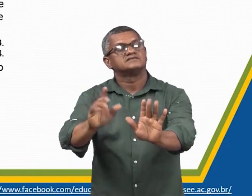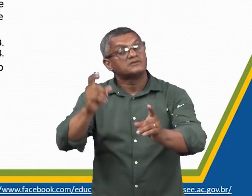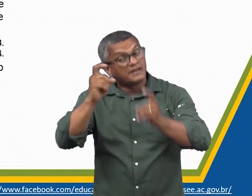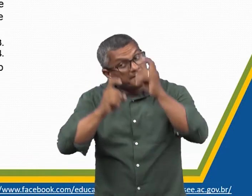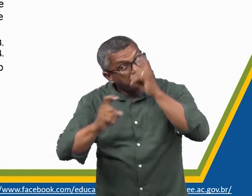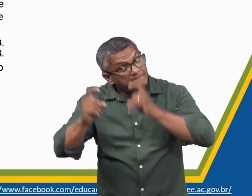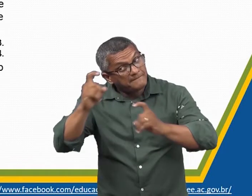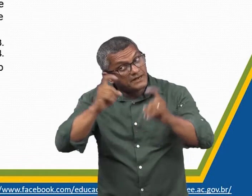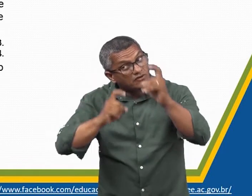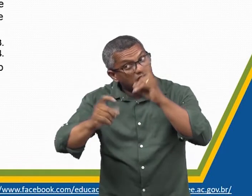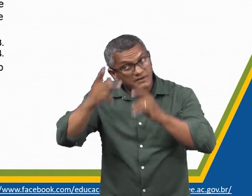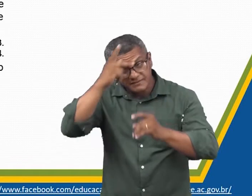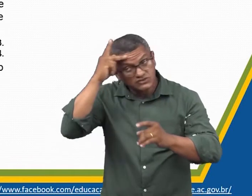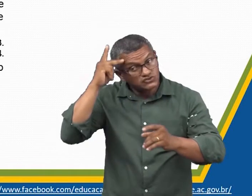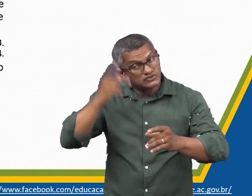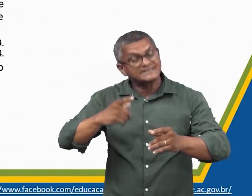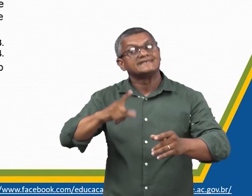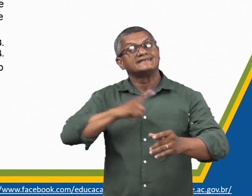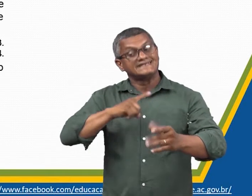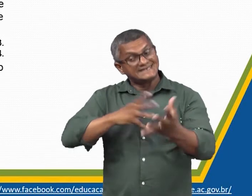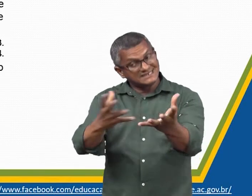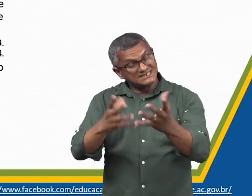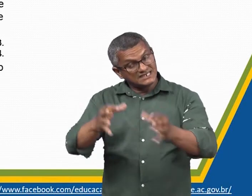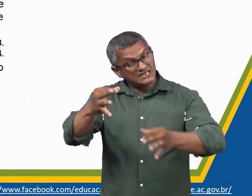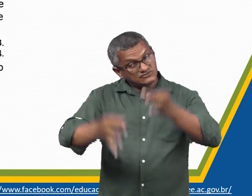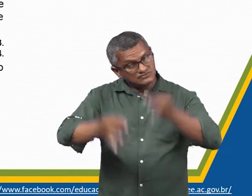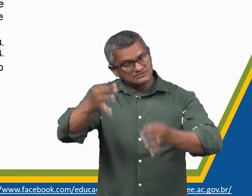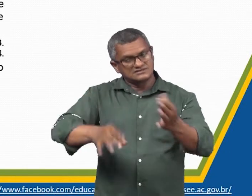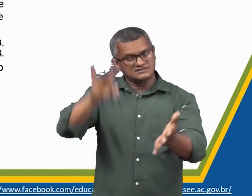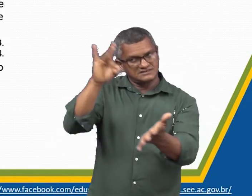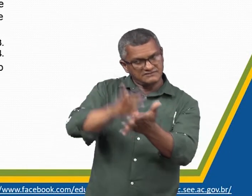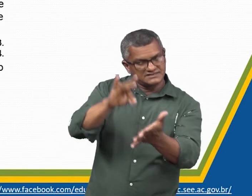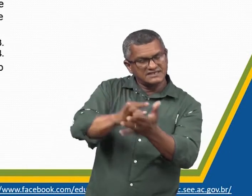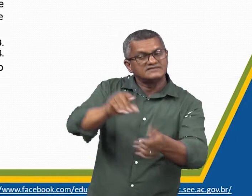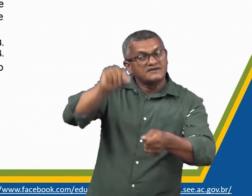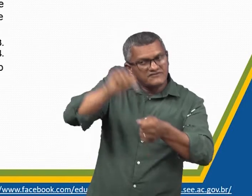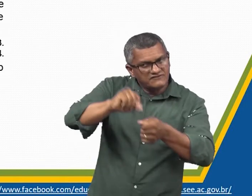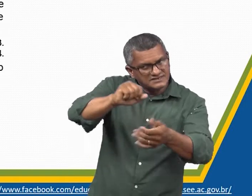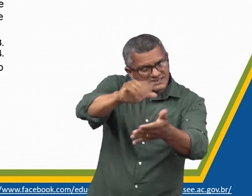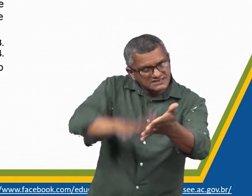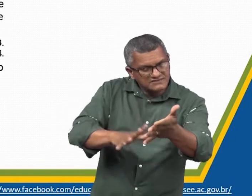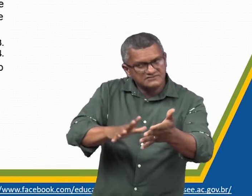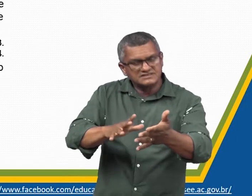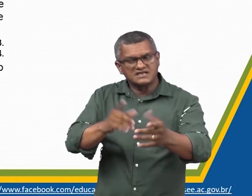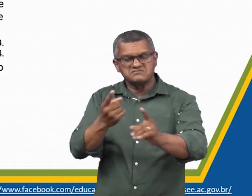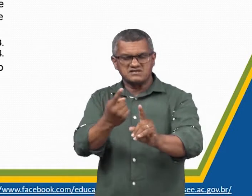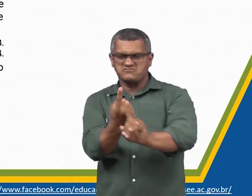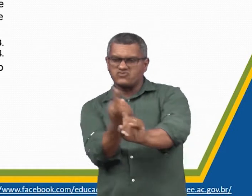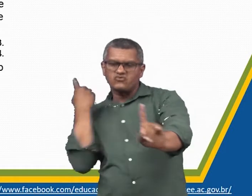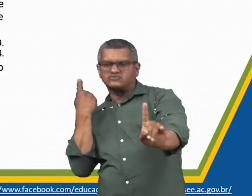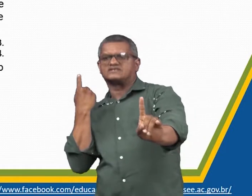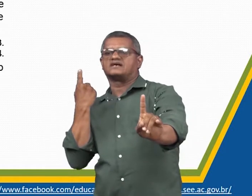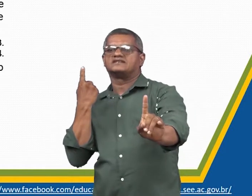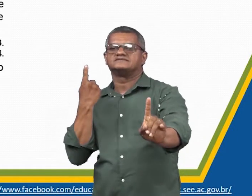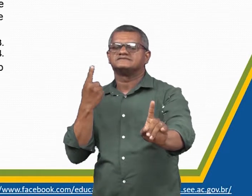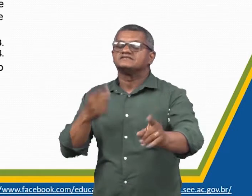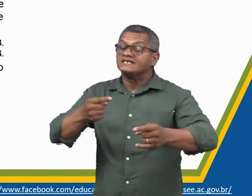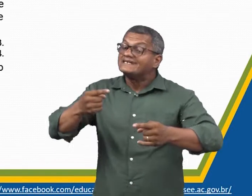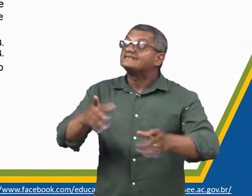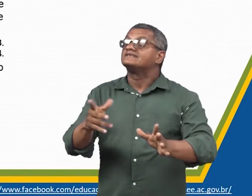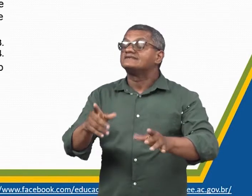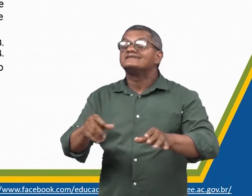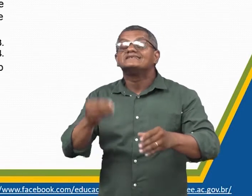que se preocupam com a promoção de mais justiça devem realizar principalmente a atividade de oposição